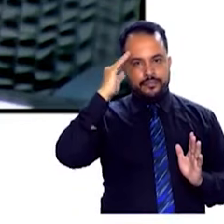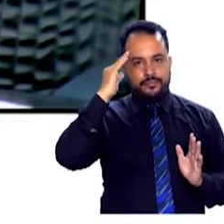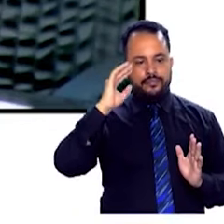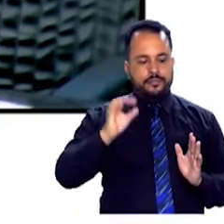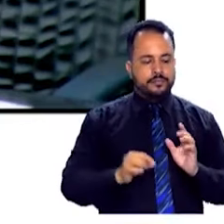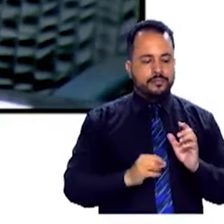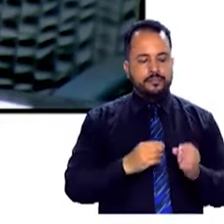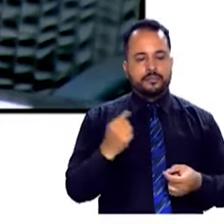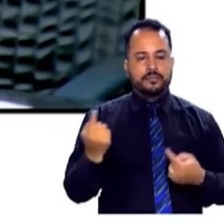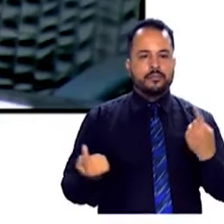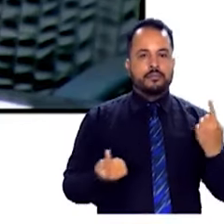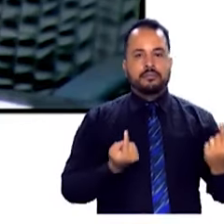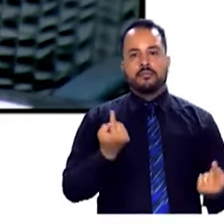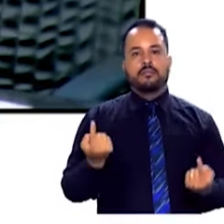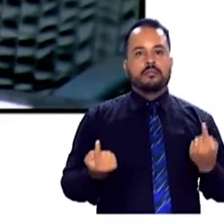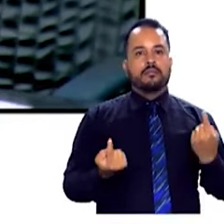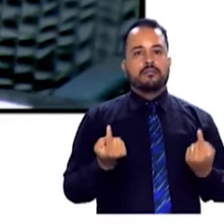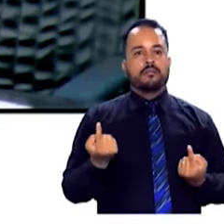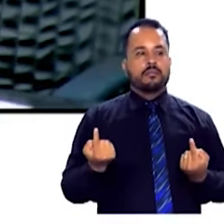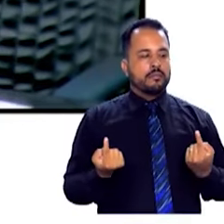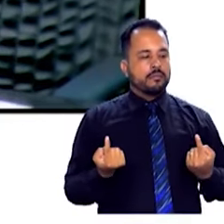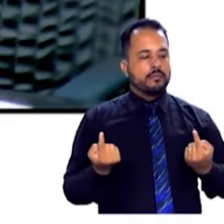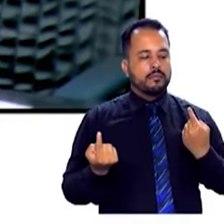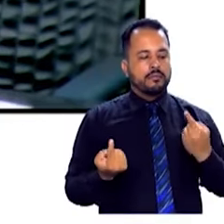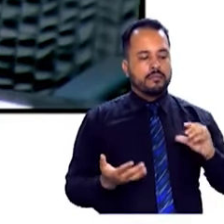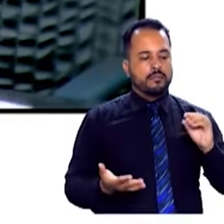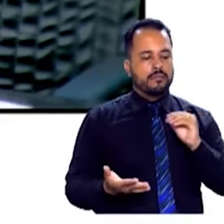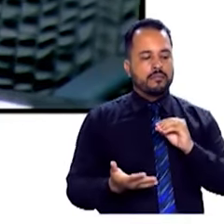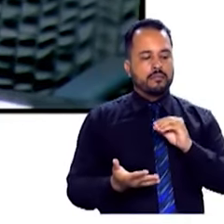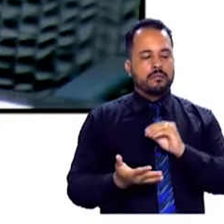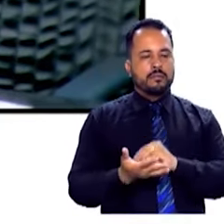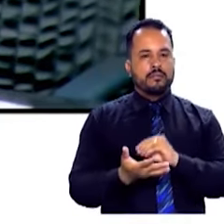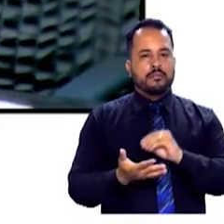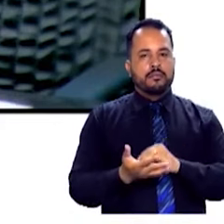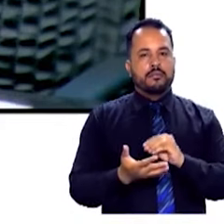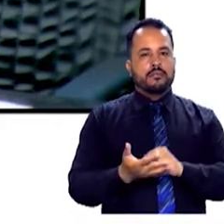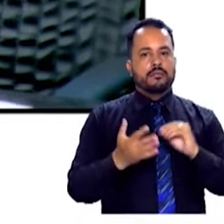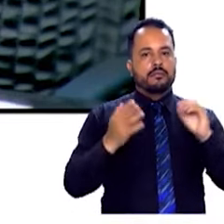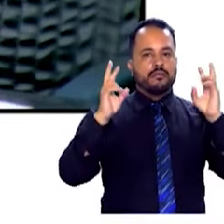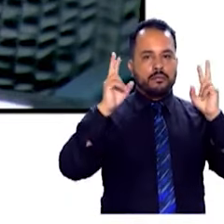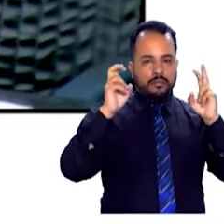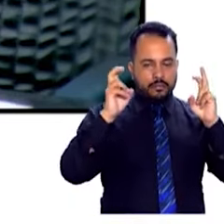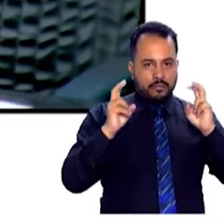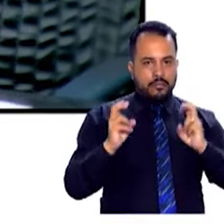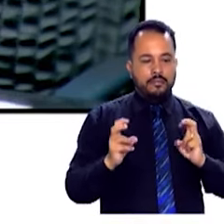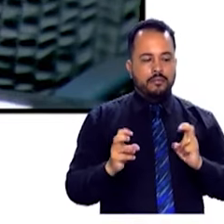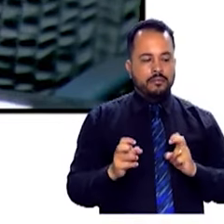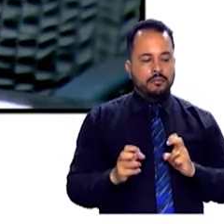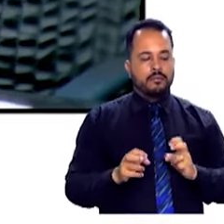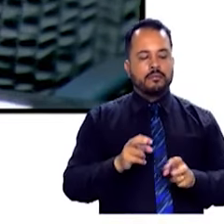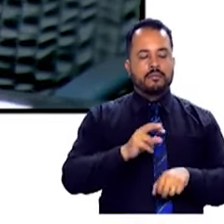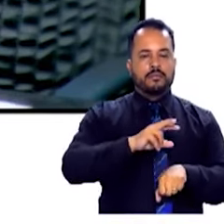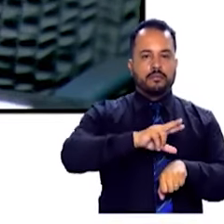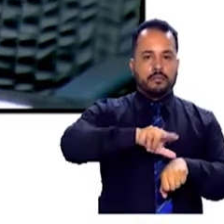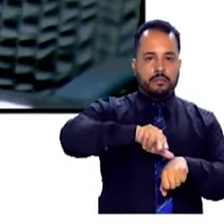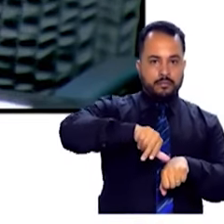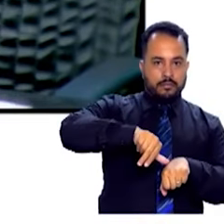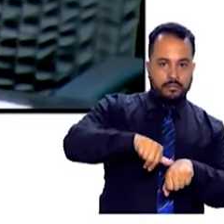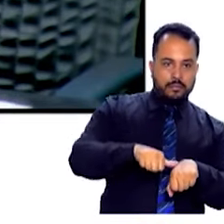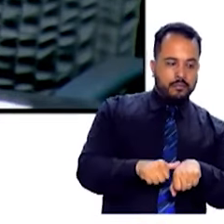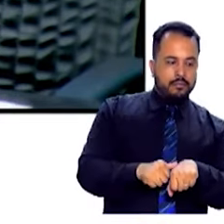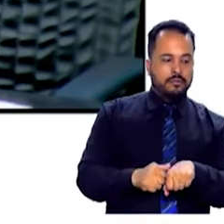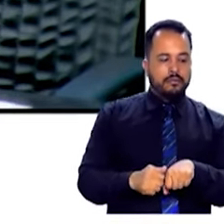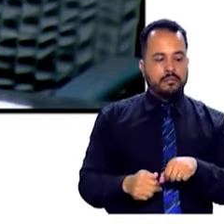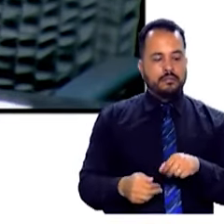questionamento de outros fundamentos que por si só seriam suficientes para manter a decisão então eh a falta de lesão Federal suficiente e as